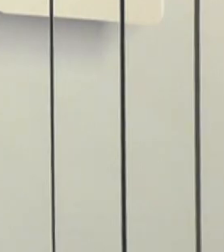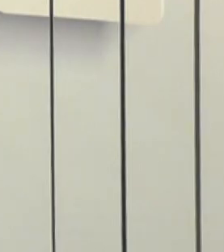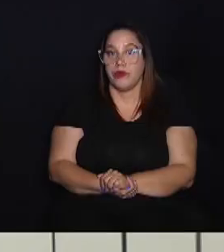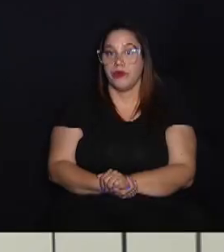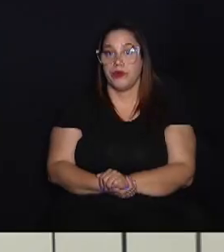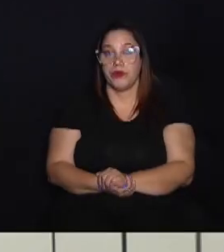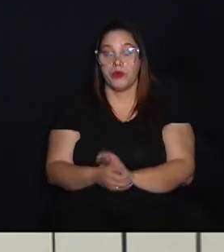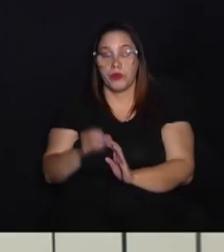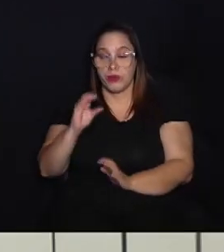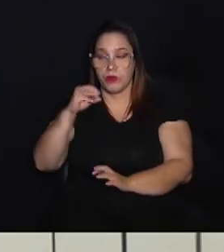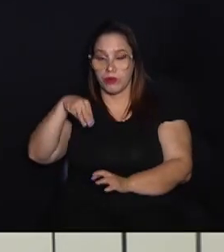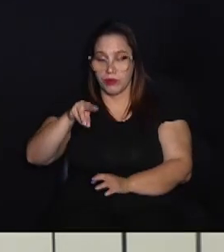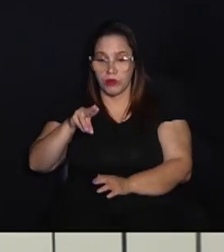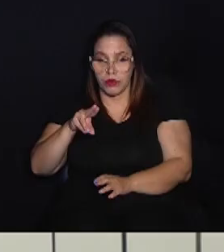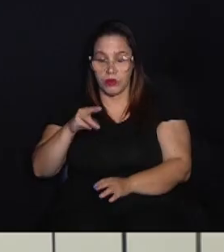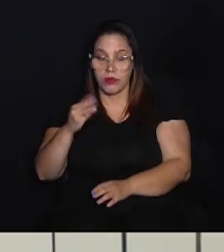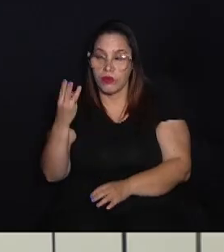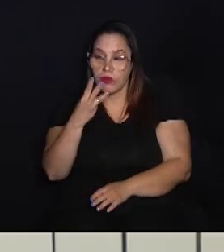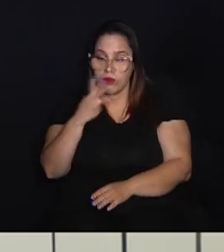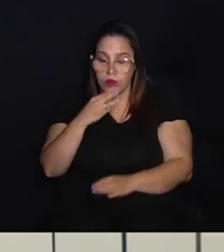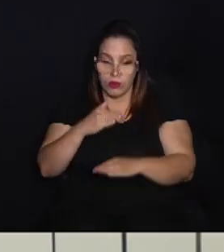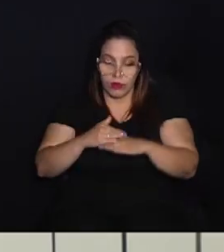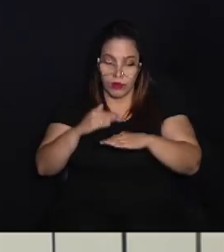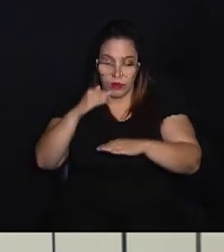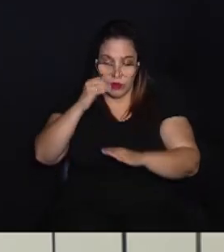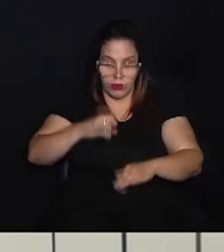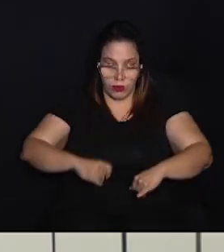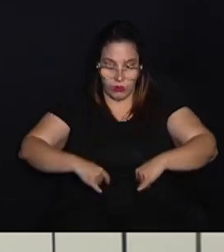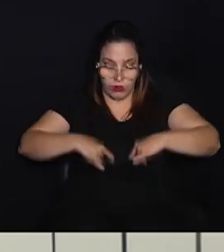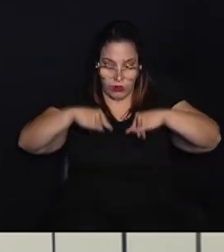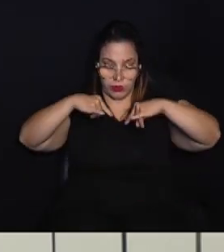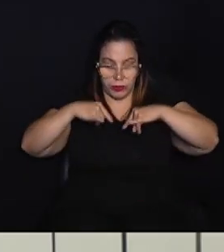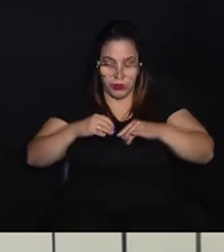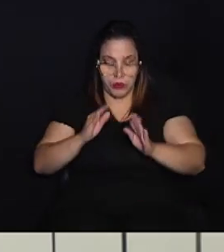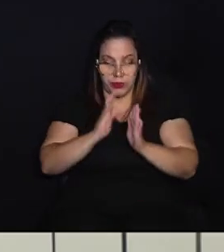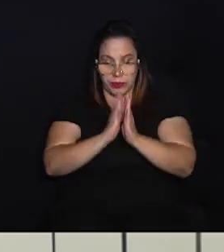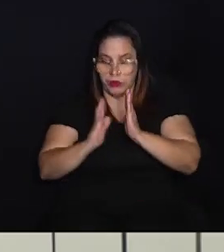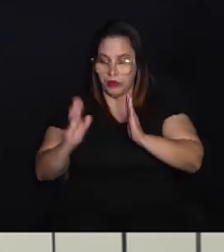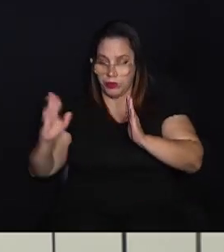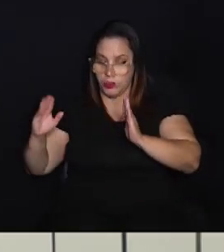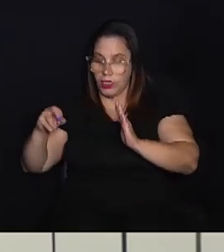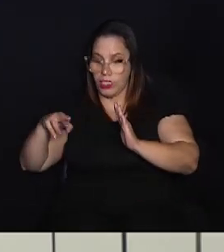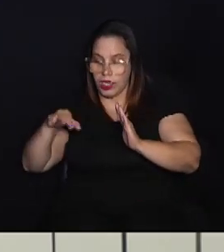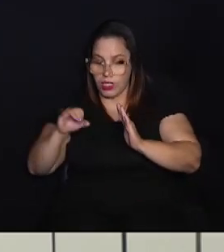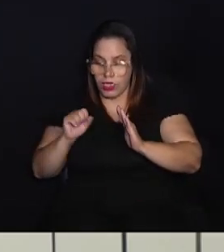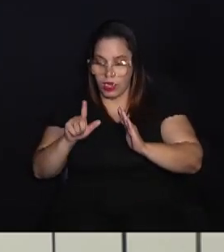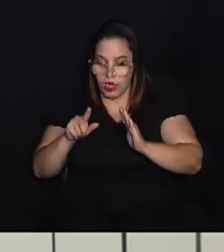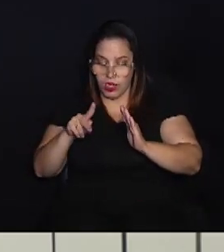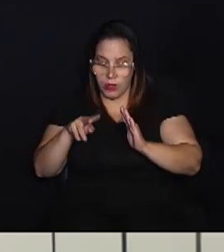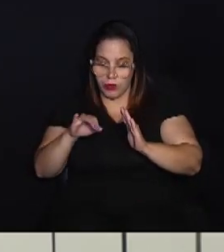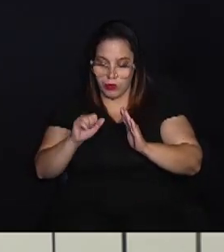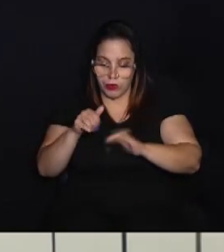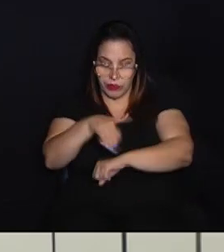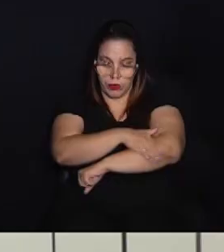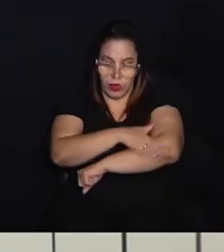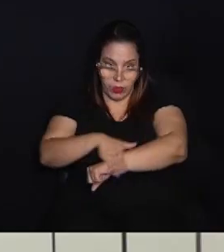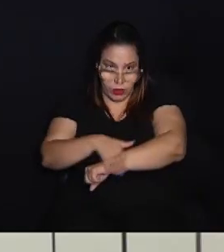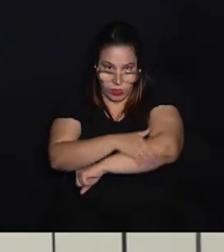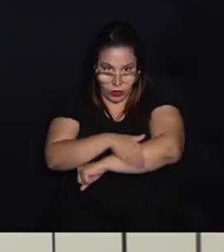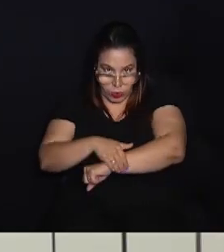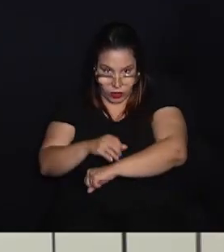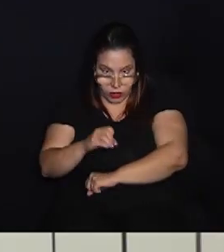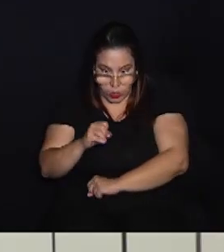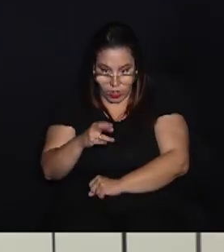O CMU fica no 3º andar do prédio da Biblioteca Central César Lattes, na rua